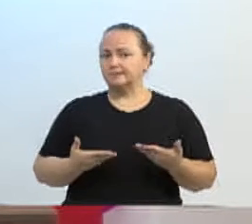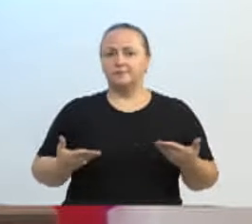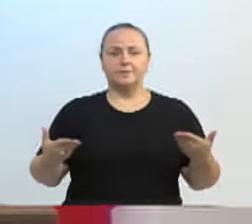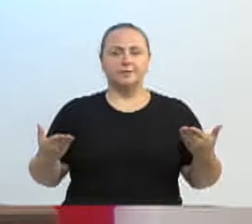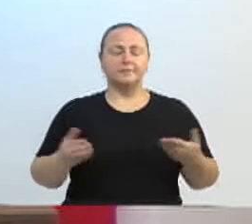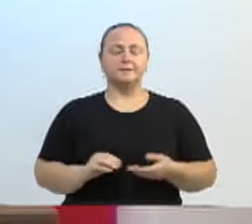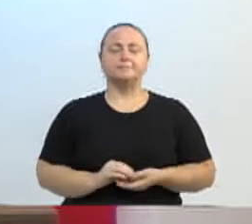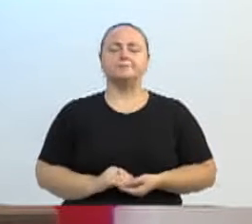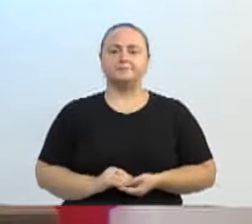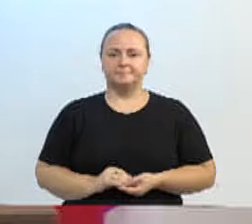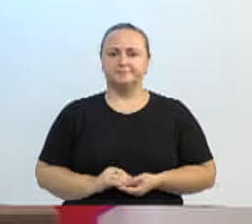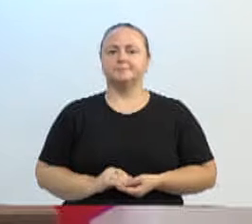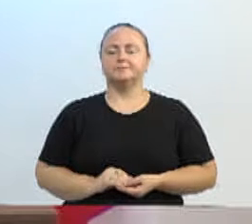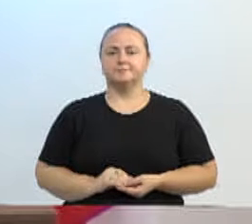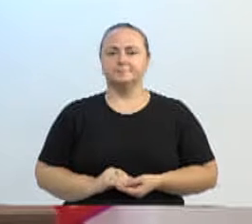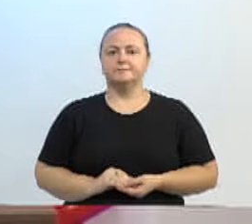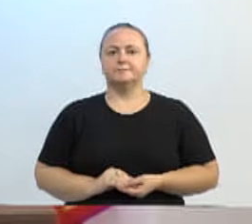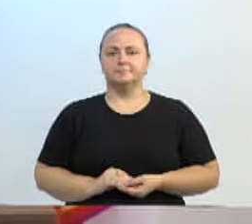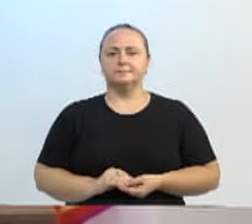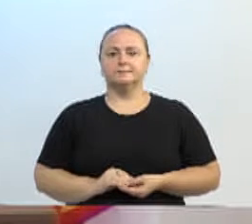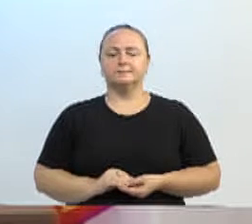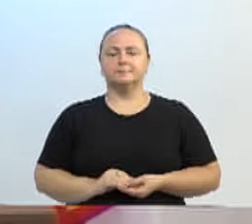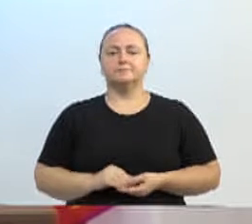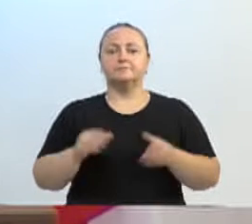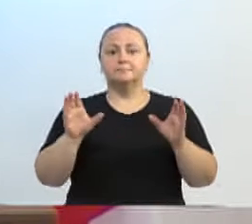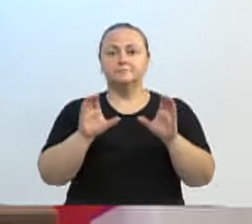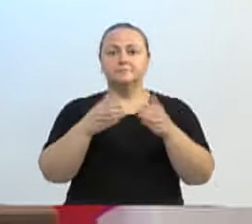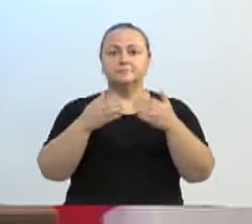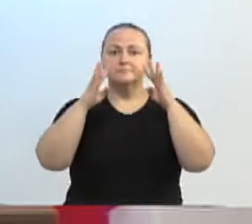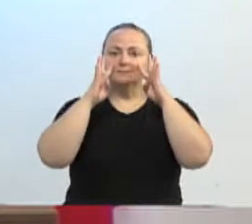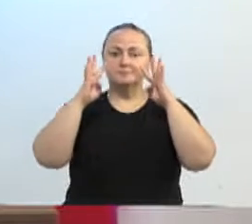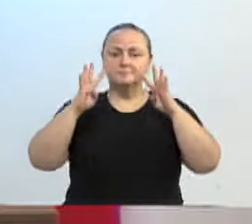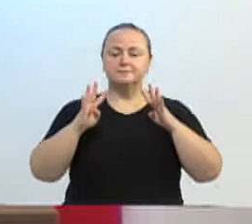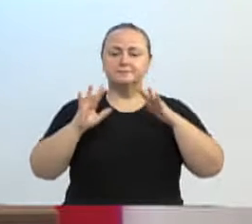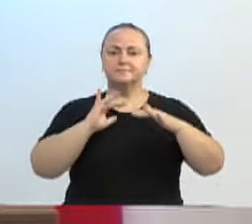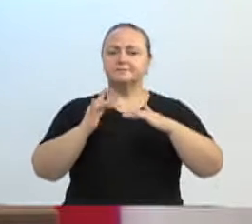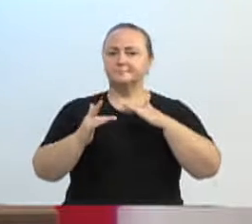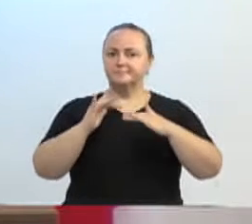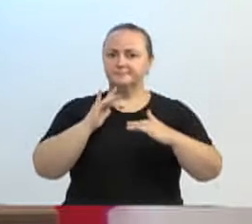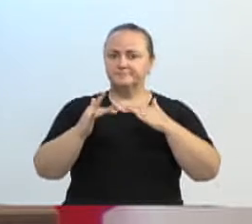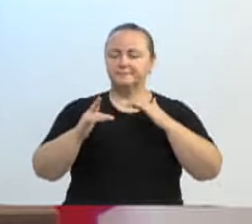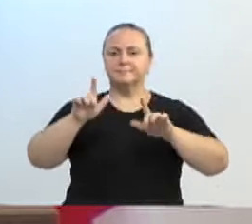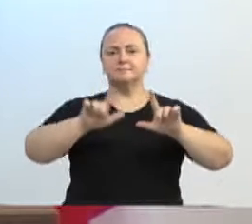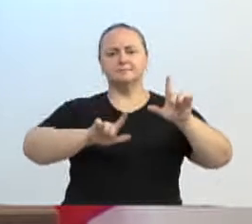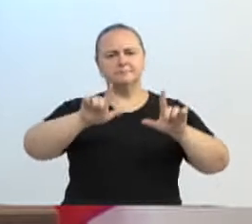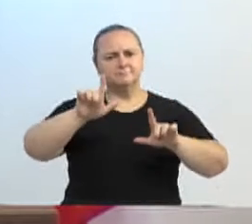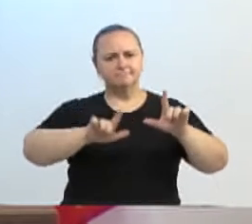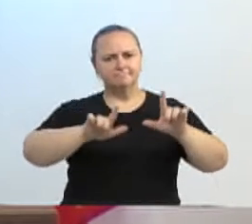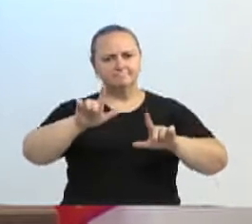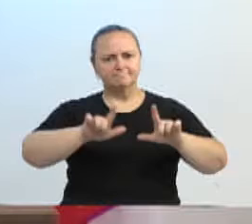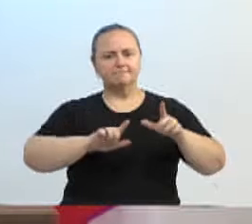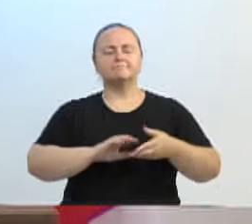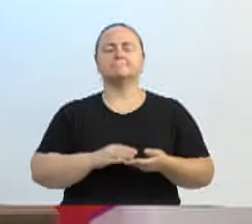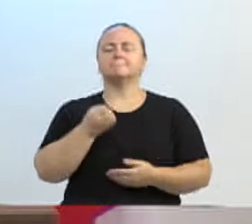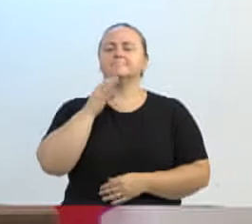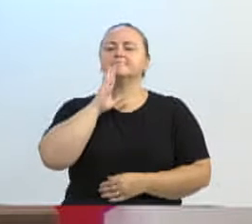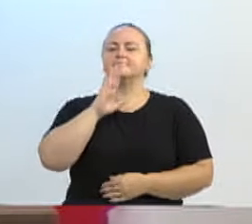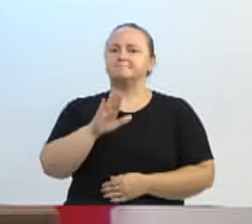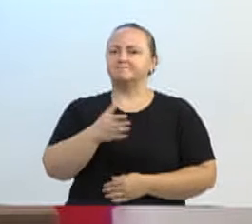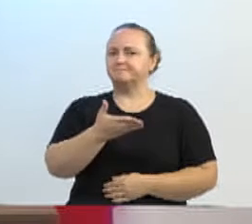plenário também, comunidade que nos acompanha pelas redes sociais, TVL, boa tarde.